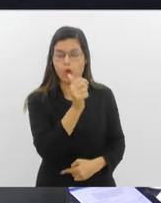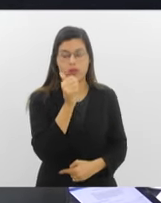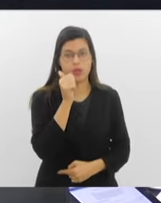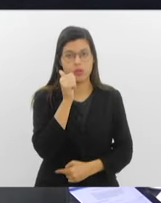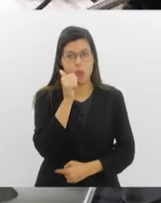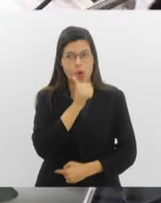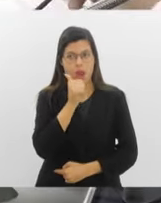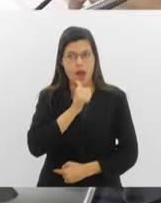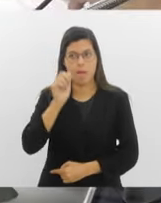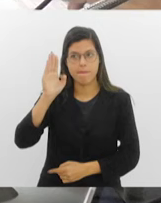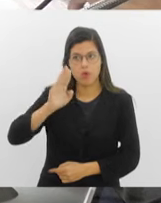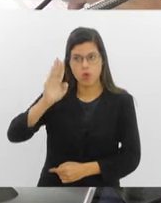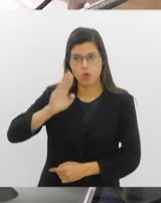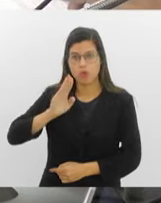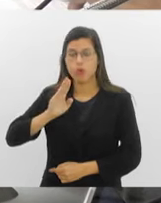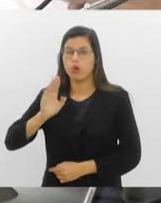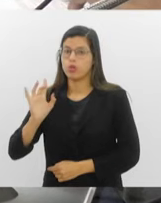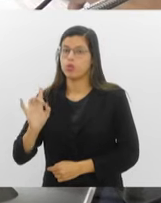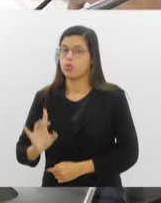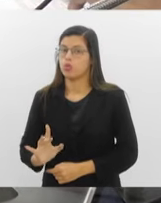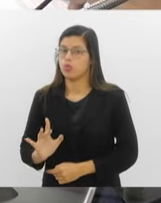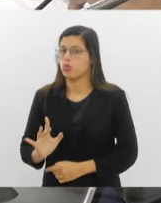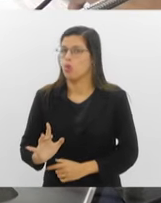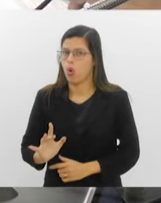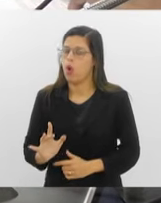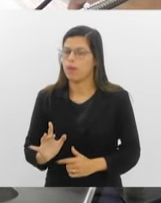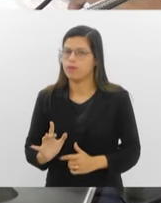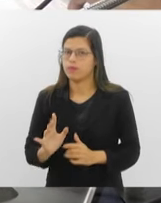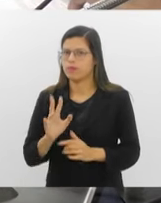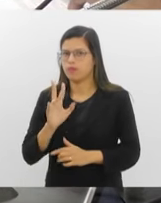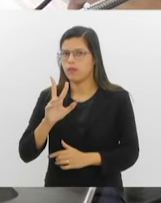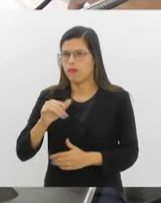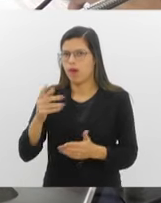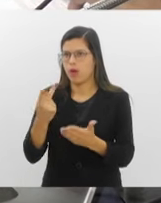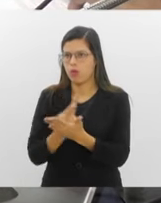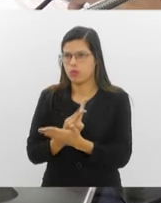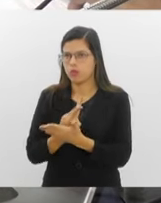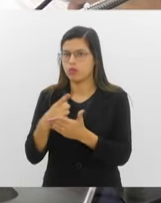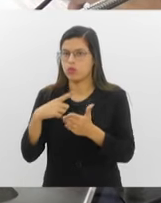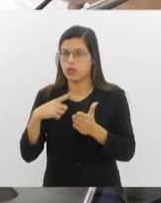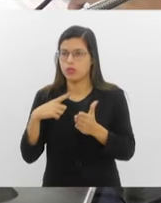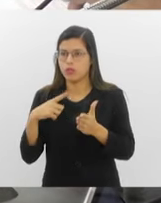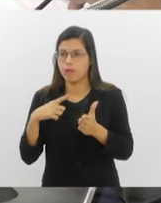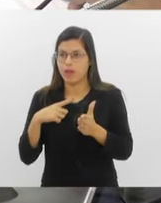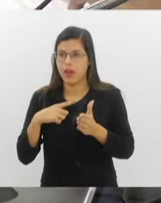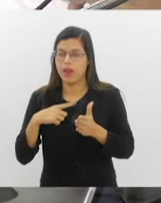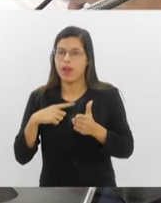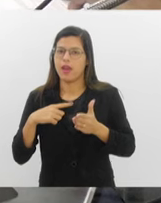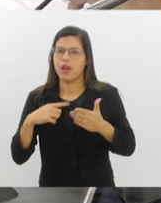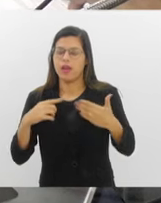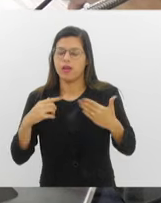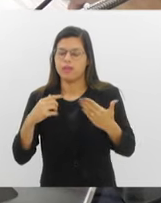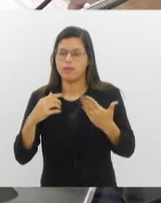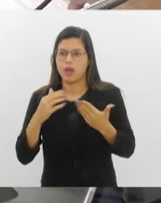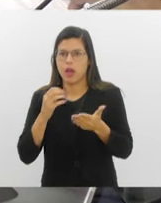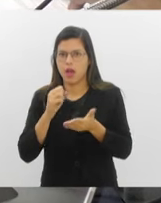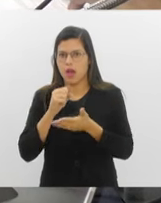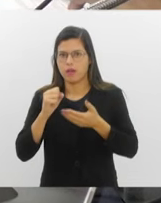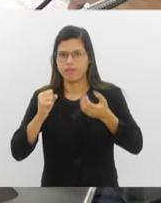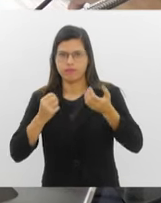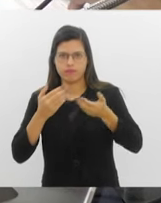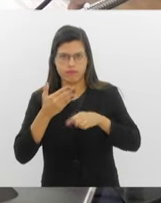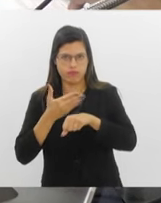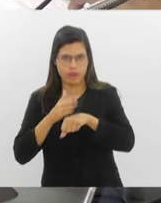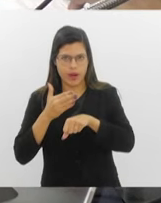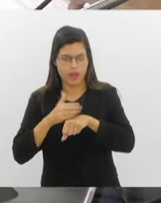se dá exclusivamente nos casos em que há procedimento classificatório, atividade física classificatória. Quer